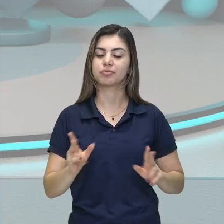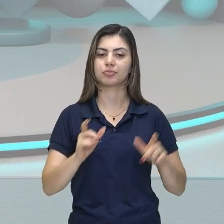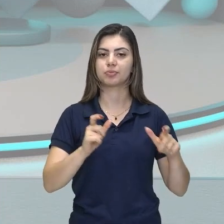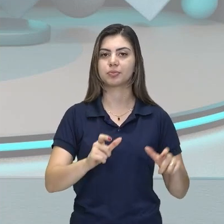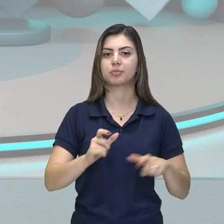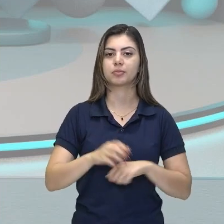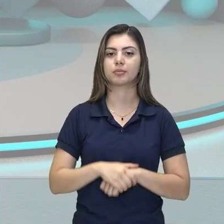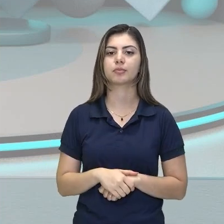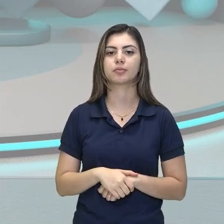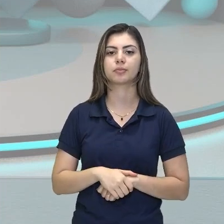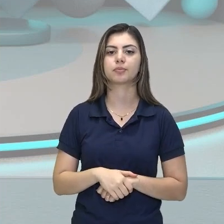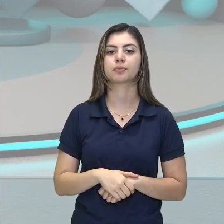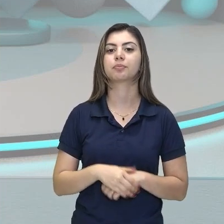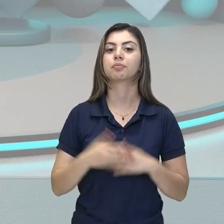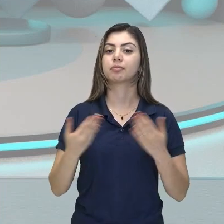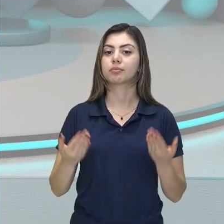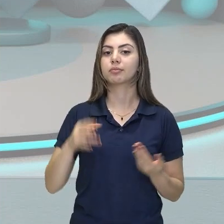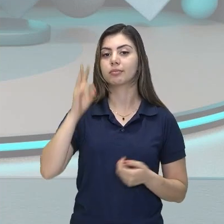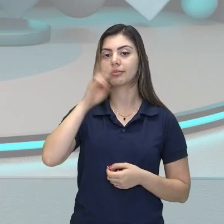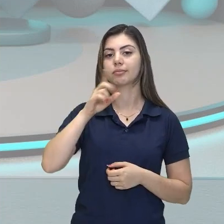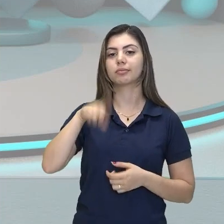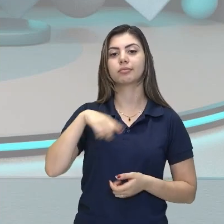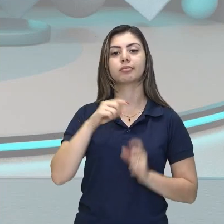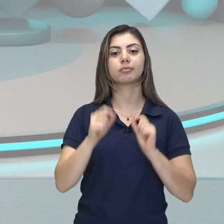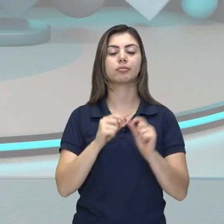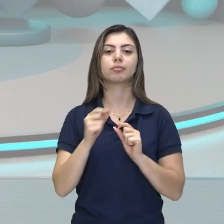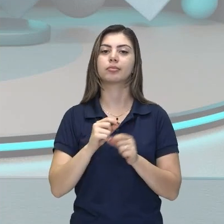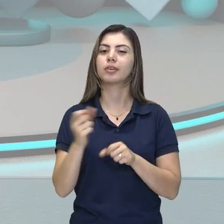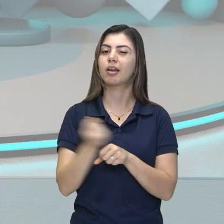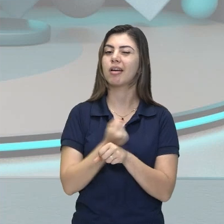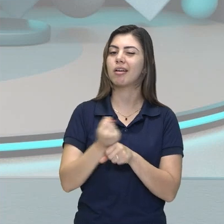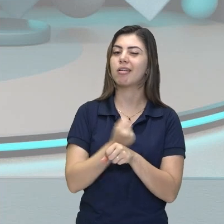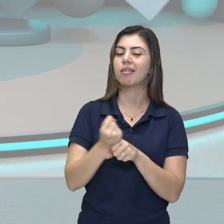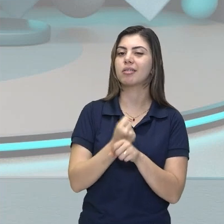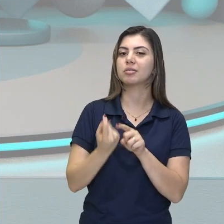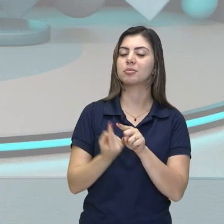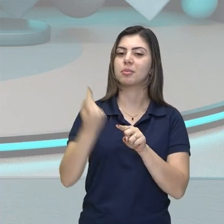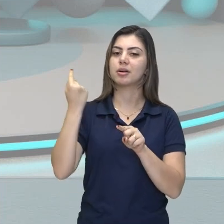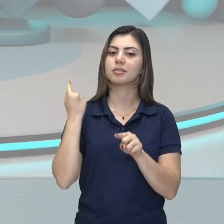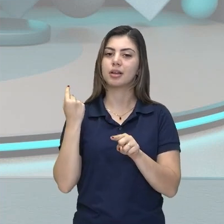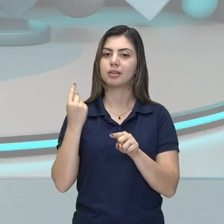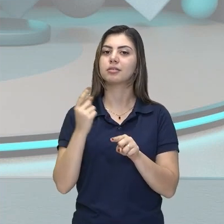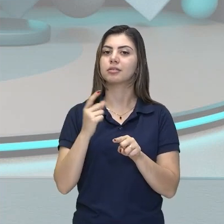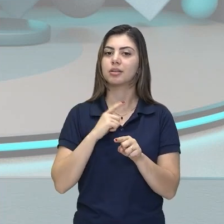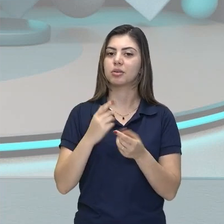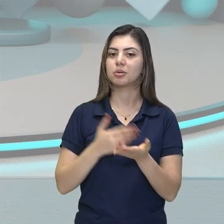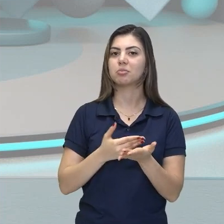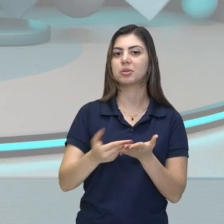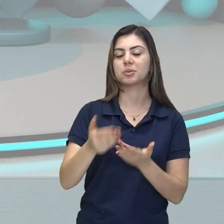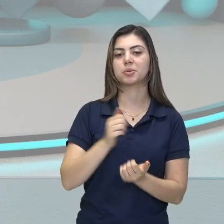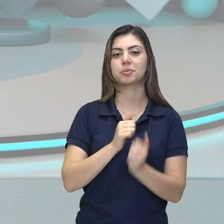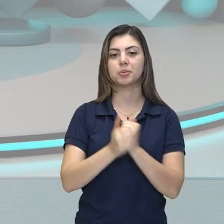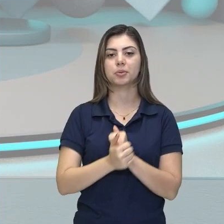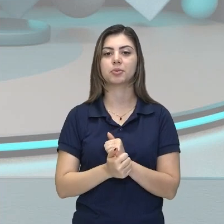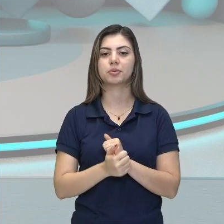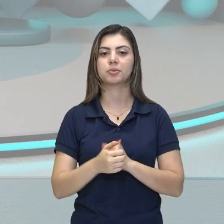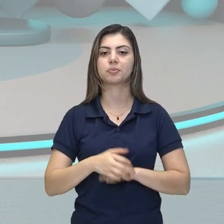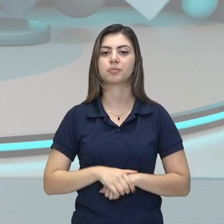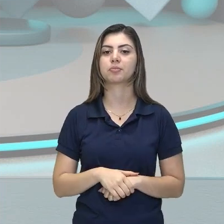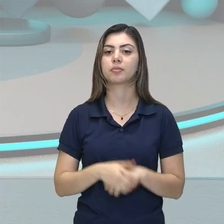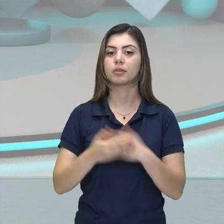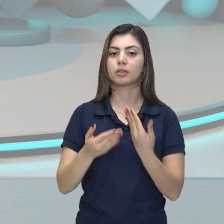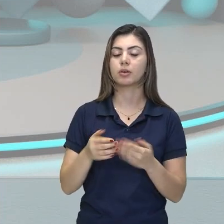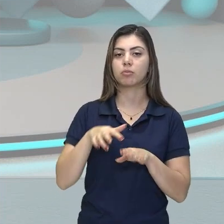Pois relembra aí, ó, né, uma maneira muito antiga de se praticar o esporte, ok? O stand-up paddle, tá aí, ó,